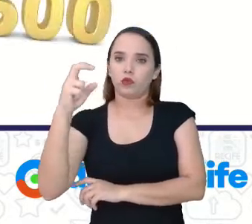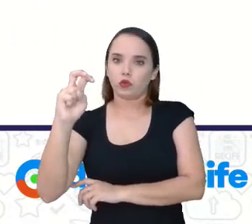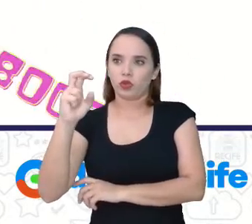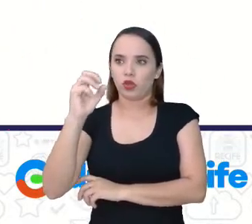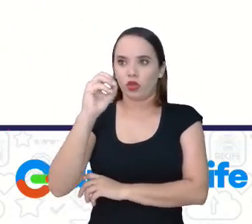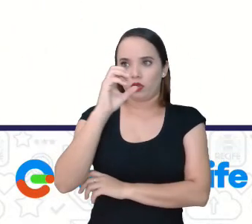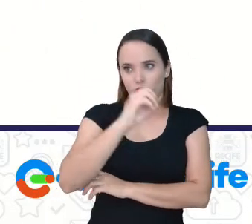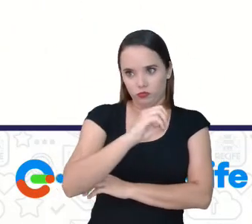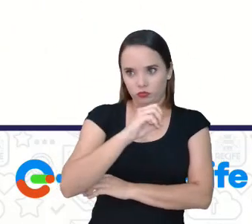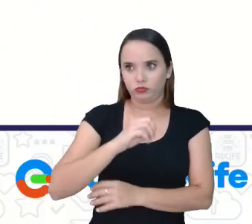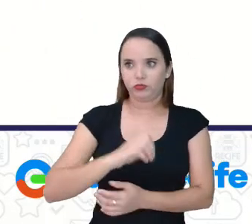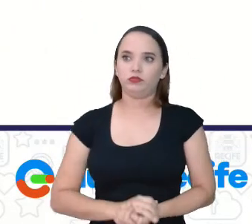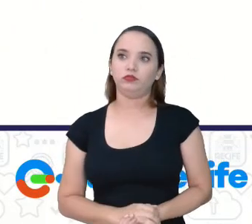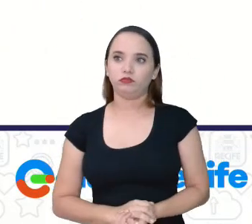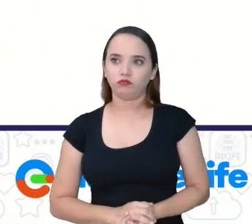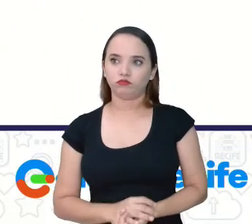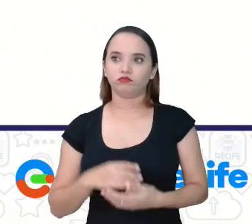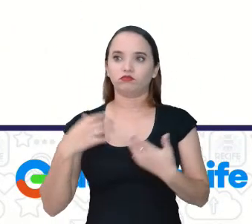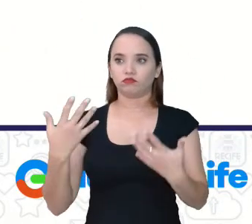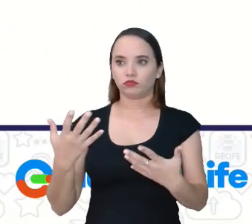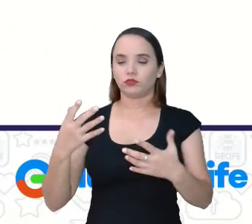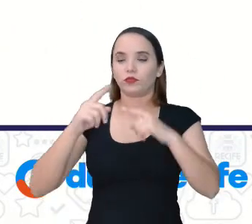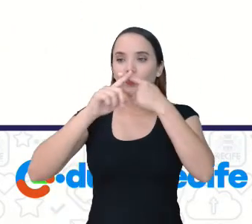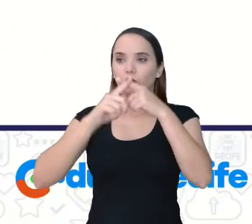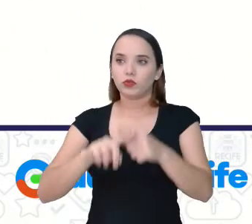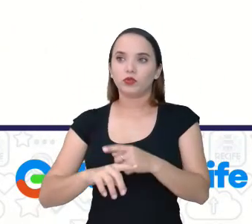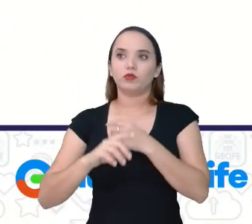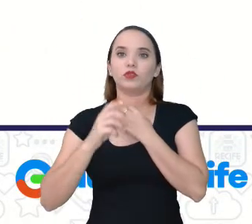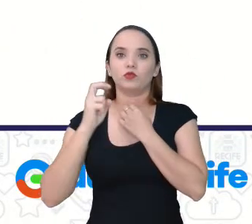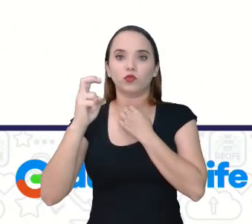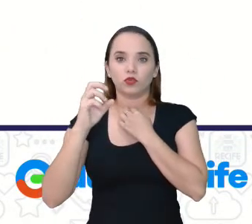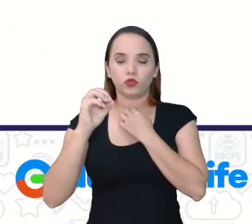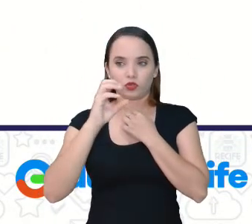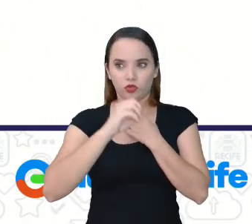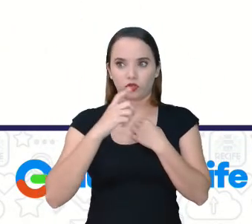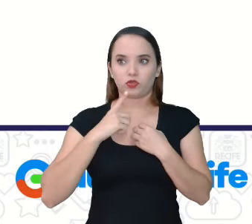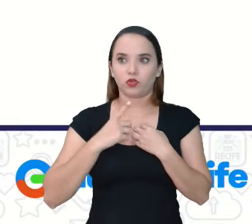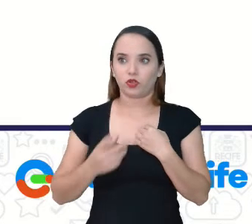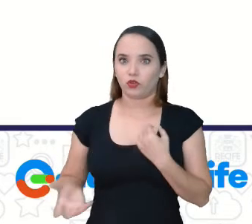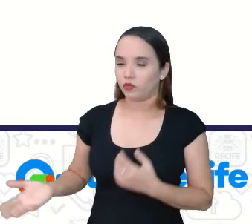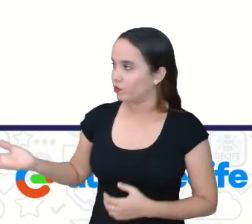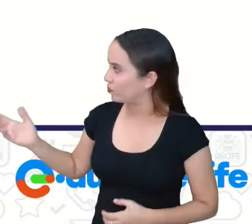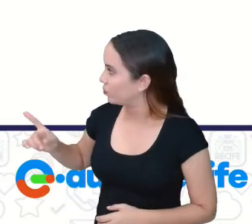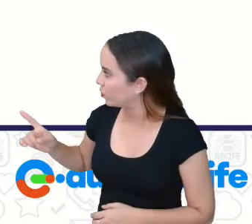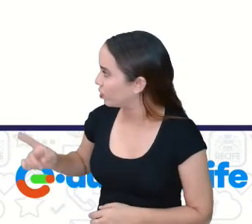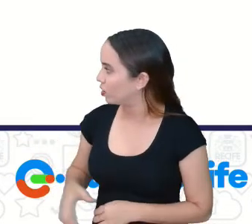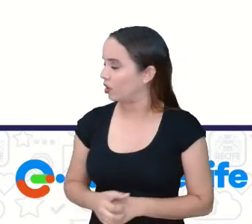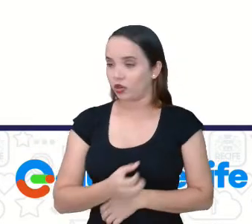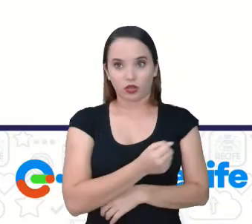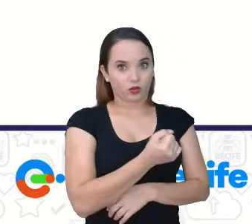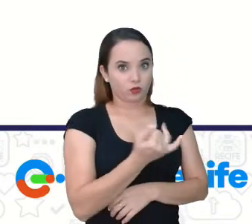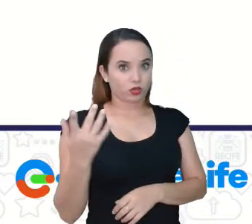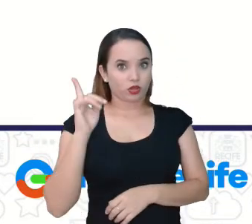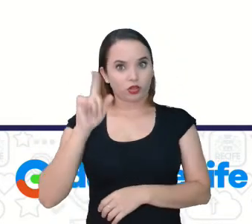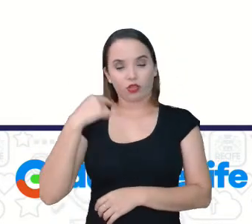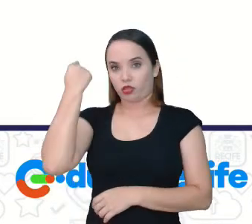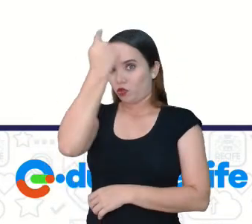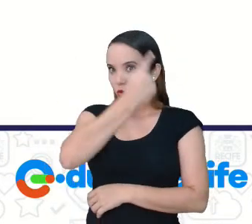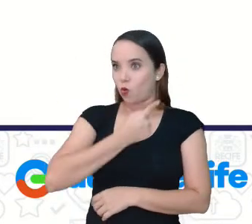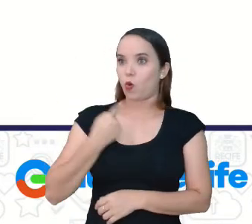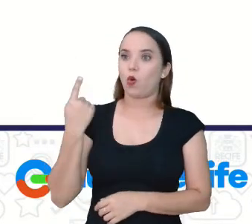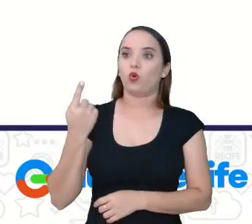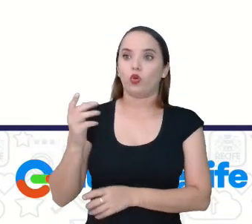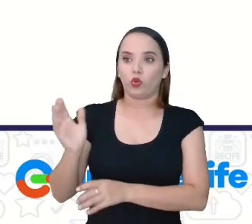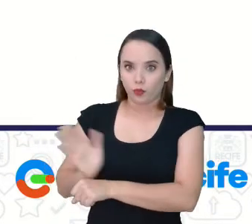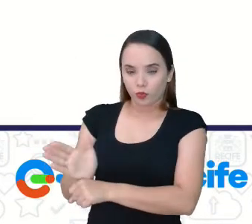500, certo? Então, multiplicando aí por 500, eu vou ter essa quantidade de horas, tá? De vídeos